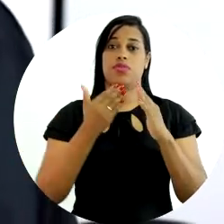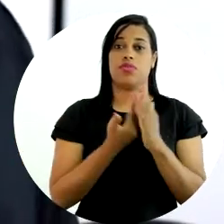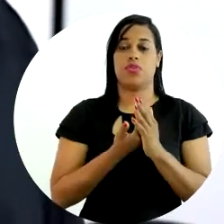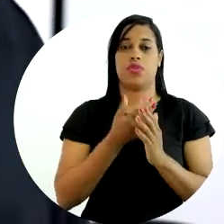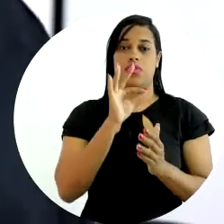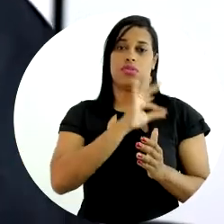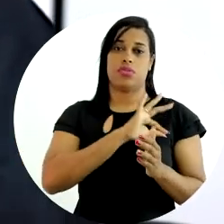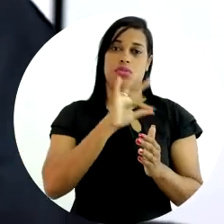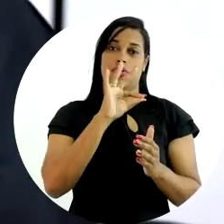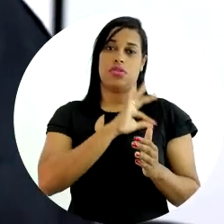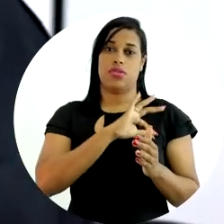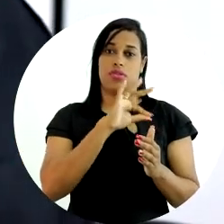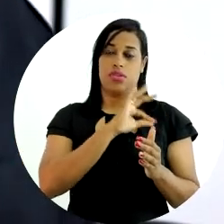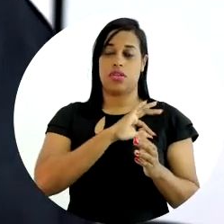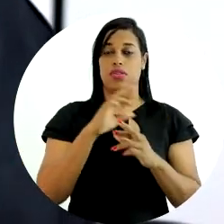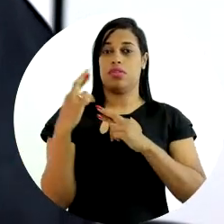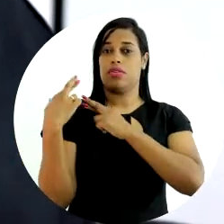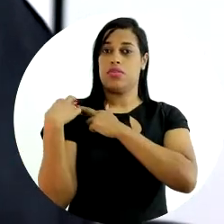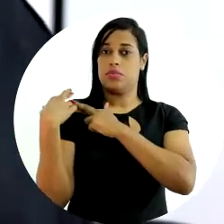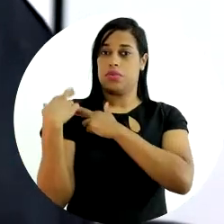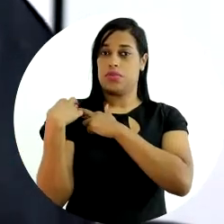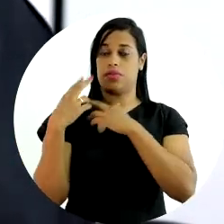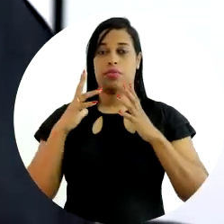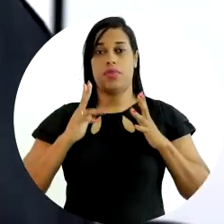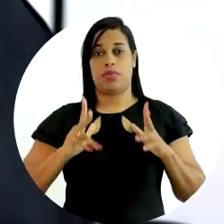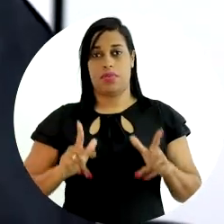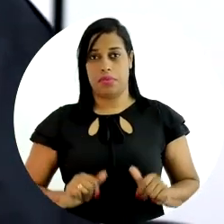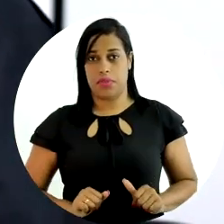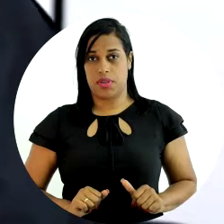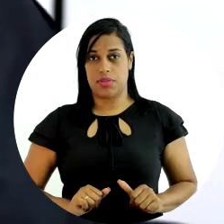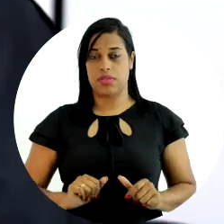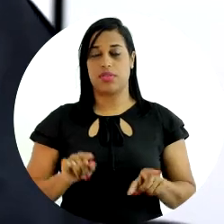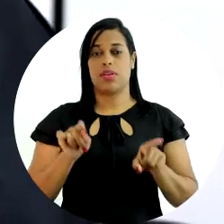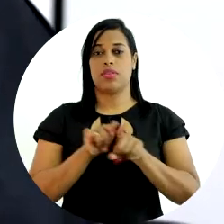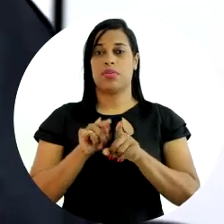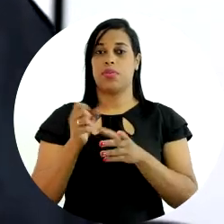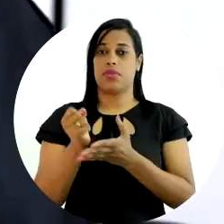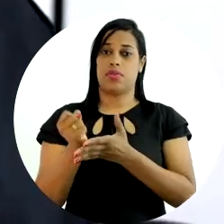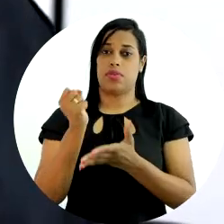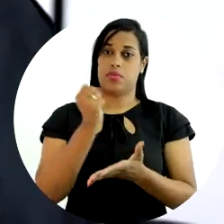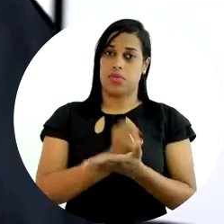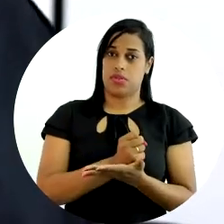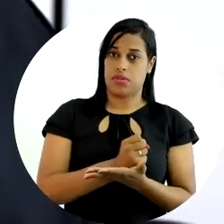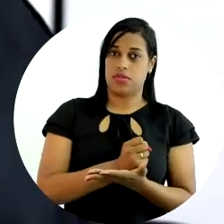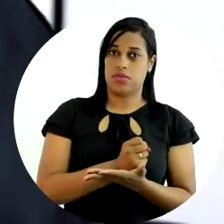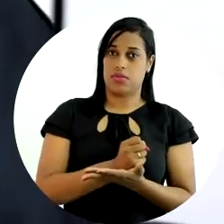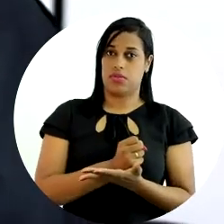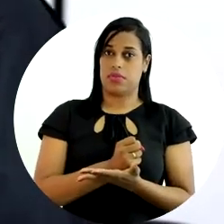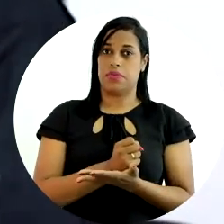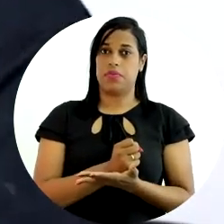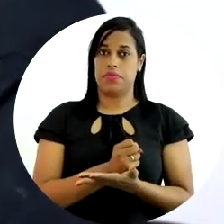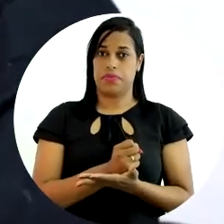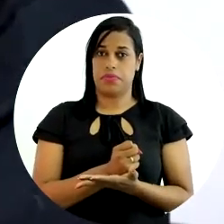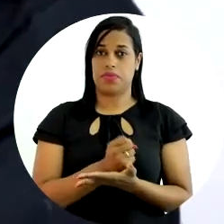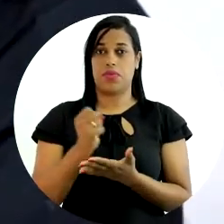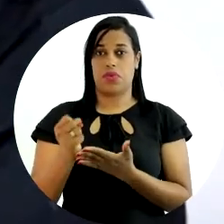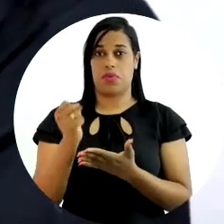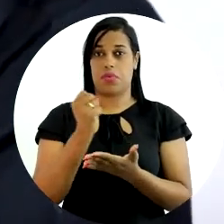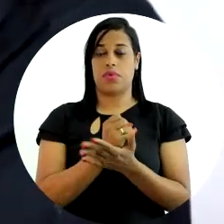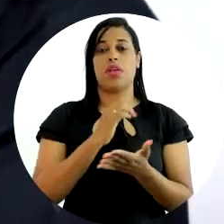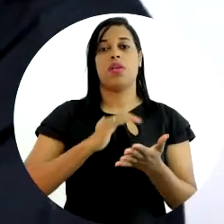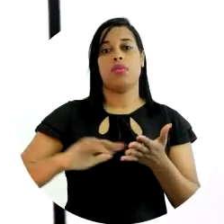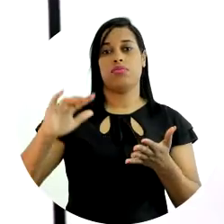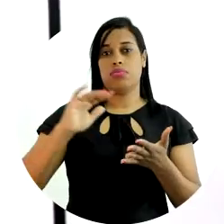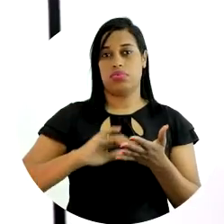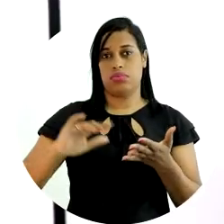funcionários de escola assalariados, que eles eram responsáveis pela limpeza e pela documentação, que seriam os funcionários que hoje a gente trata